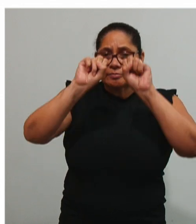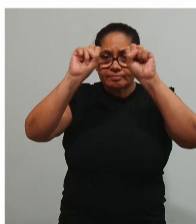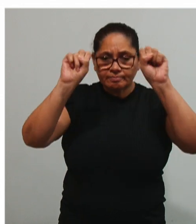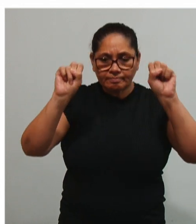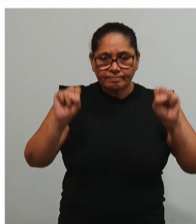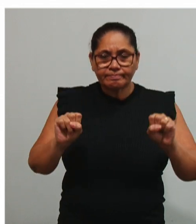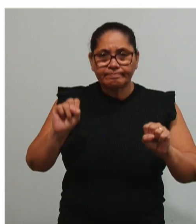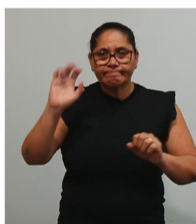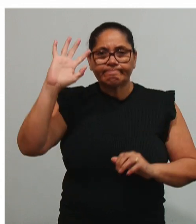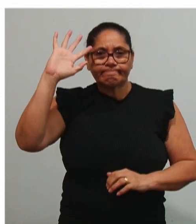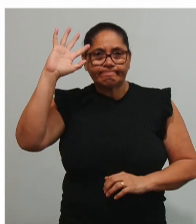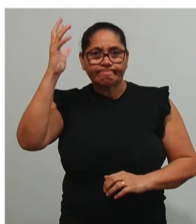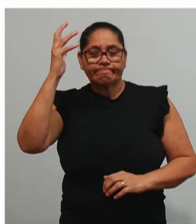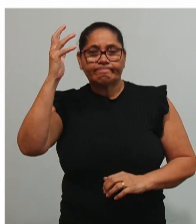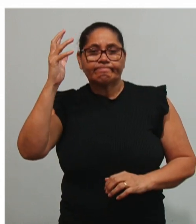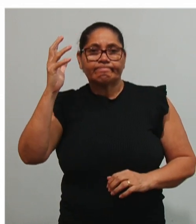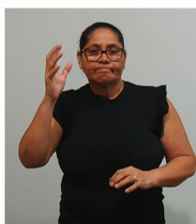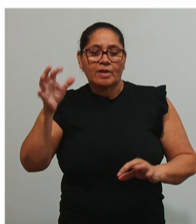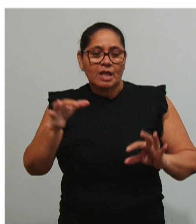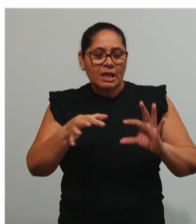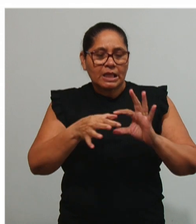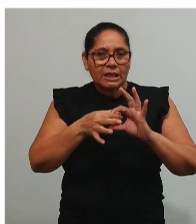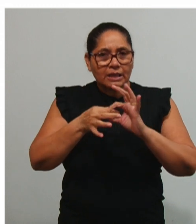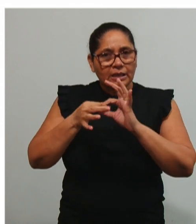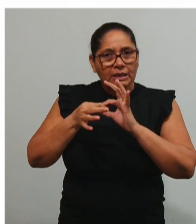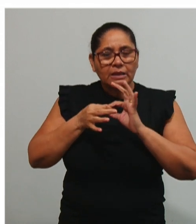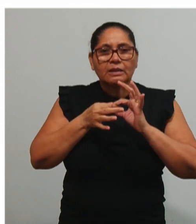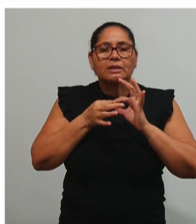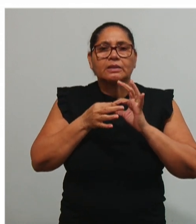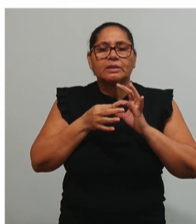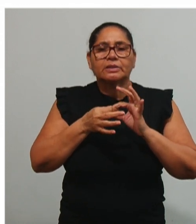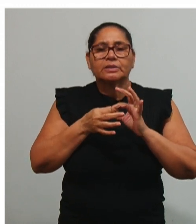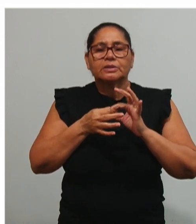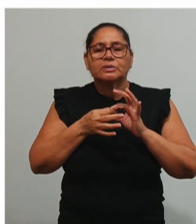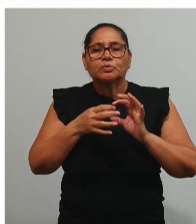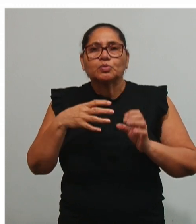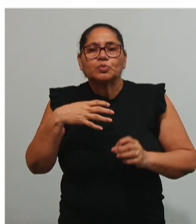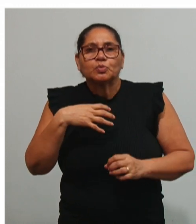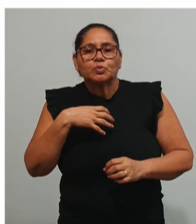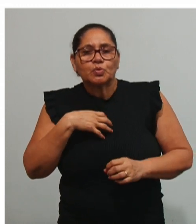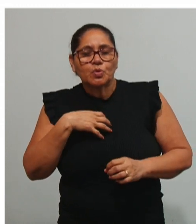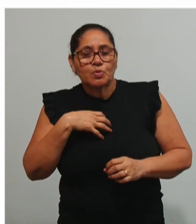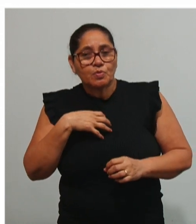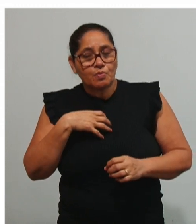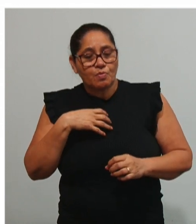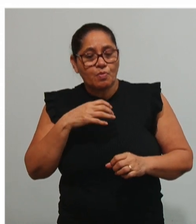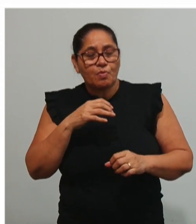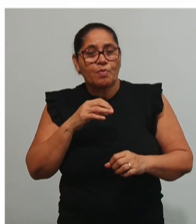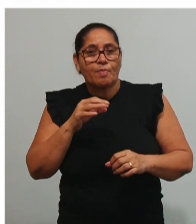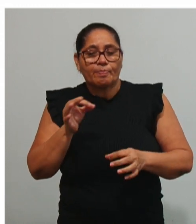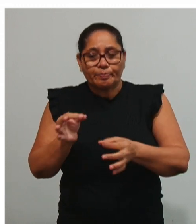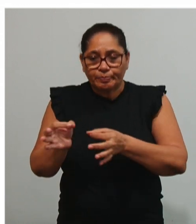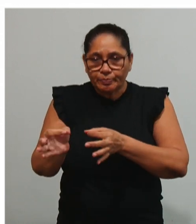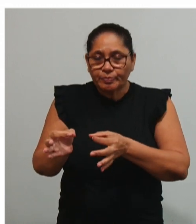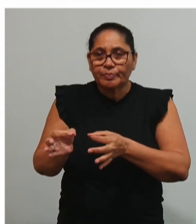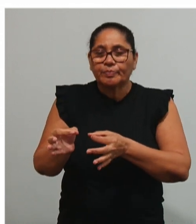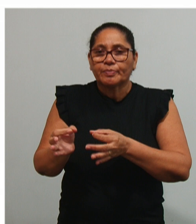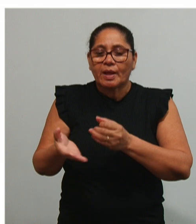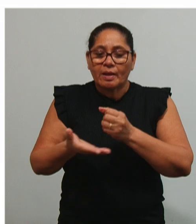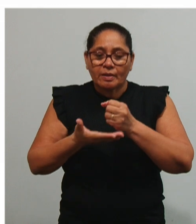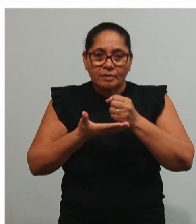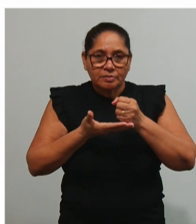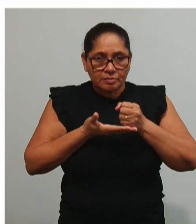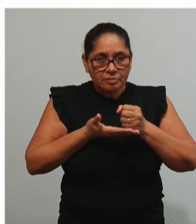de decisões. Sistema integrado de decisões no sentido de que esse planejamento ele sirva de